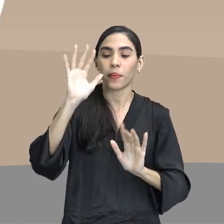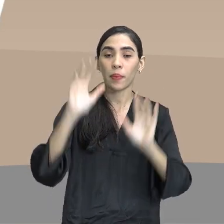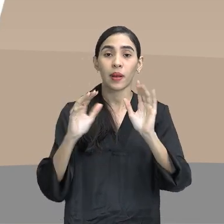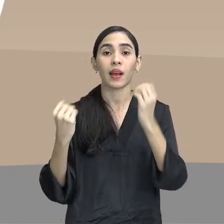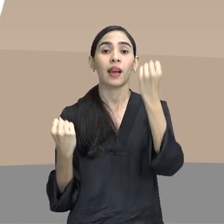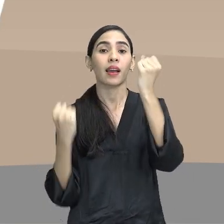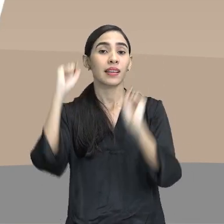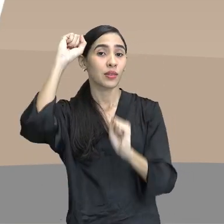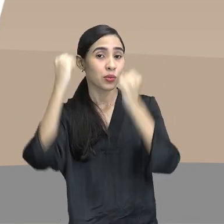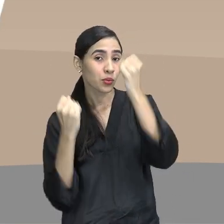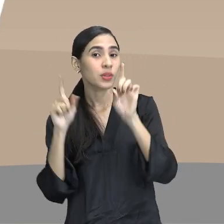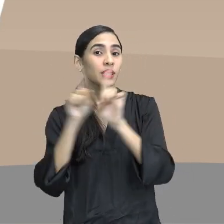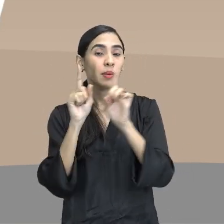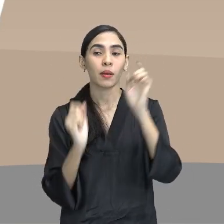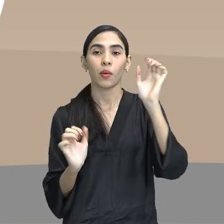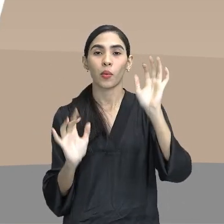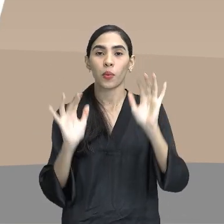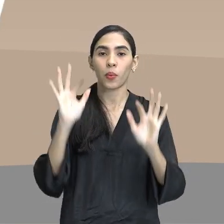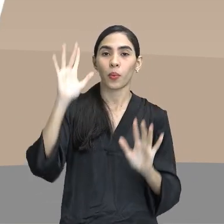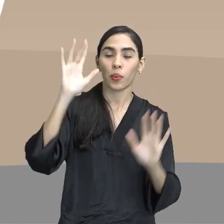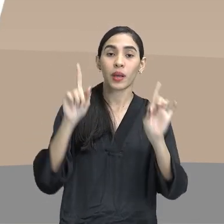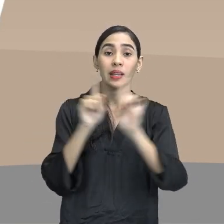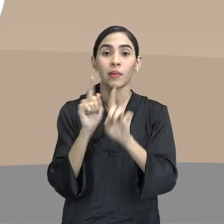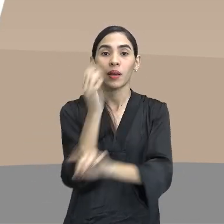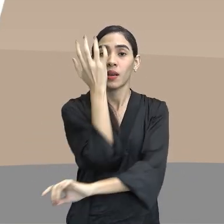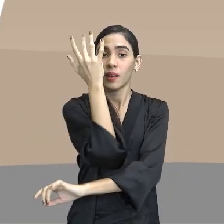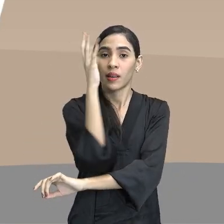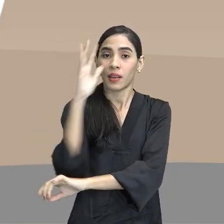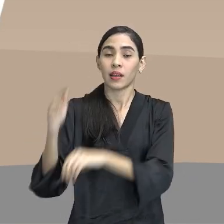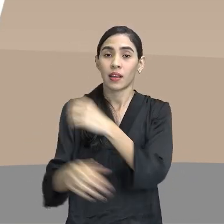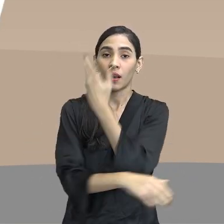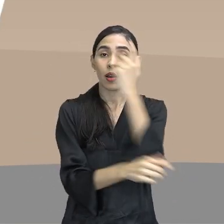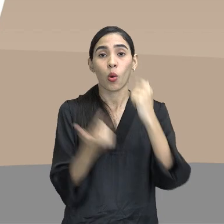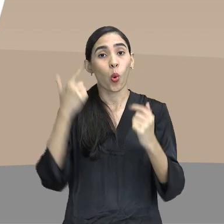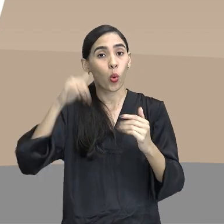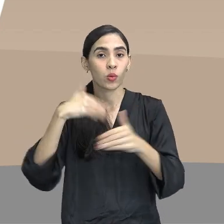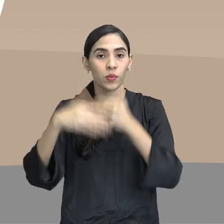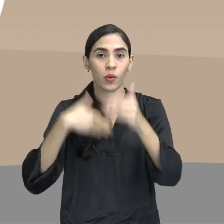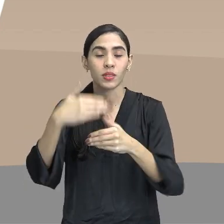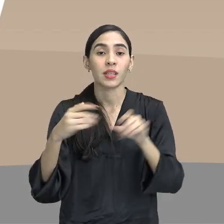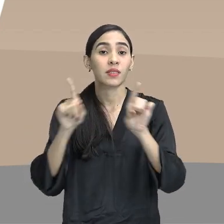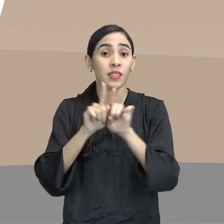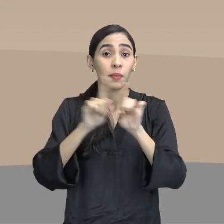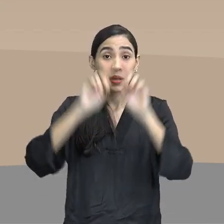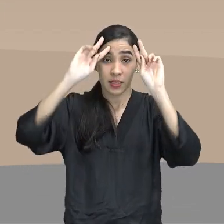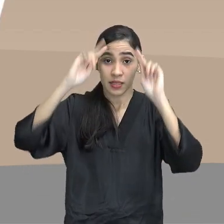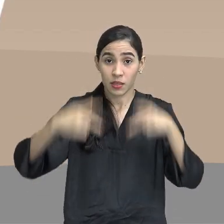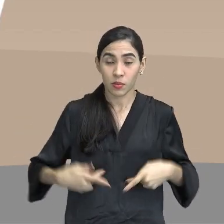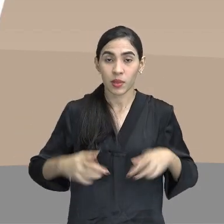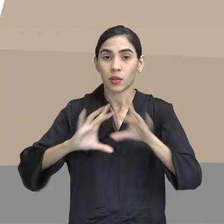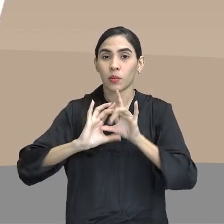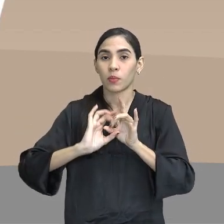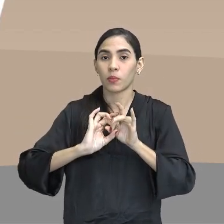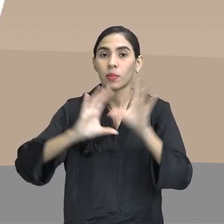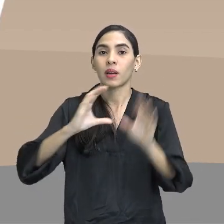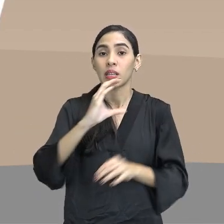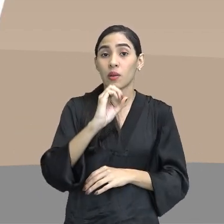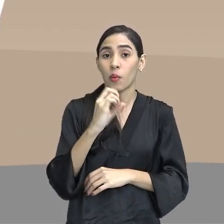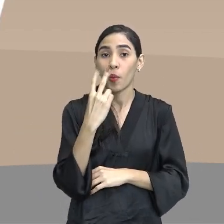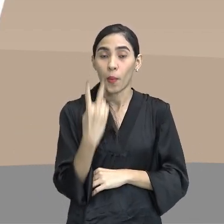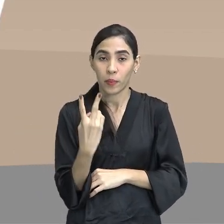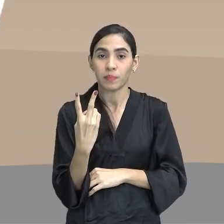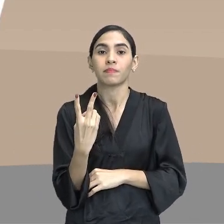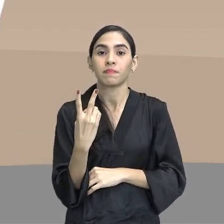indústrias, temos ali as árvores também, né, em um outro processo, e os seres humanos também liberando esse gás carbônico